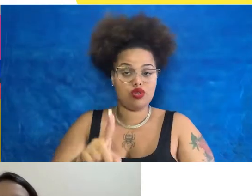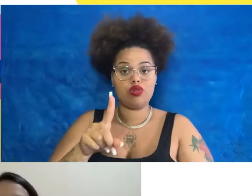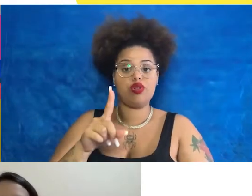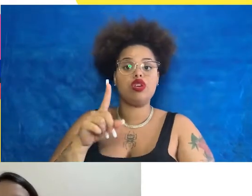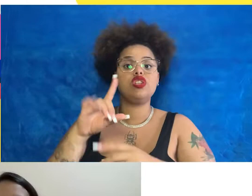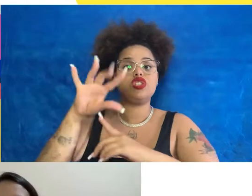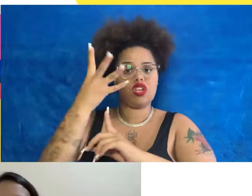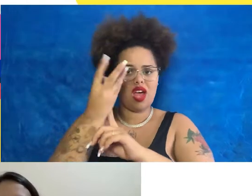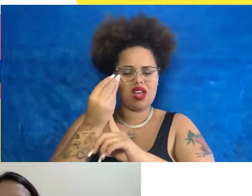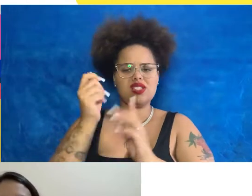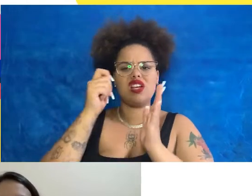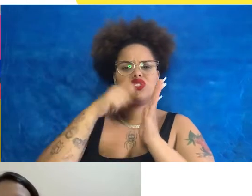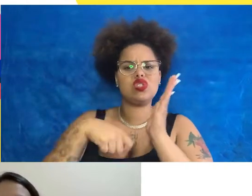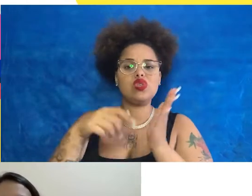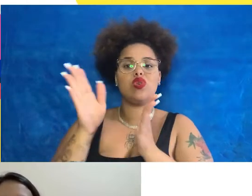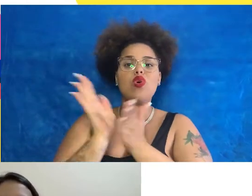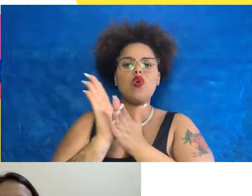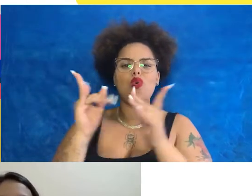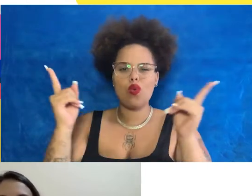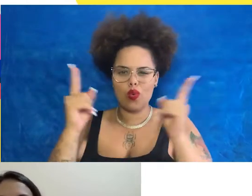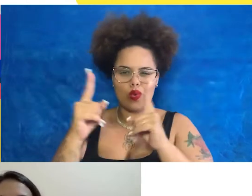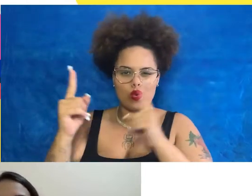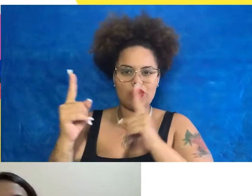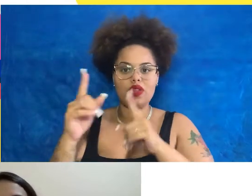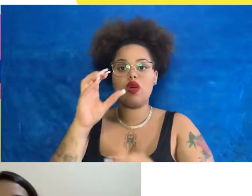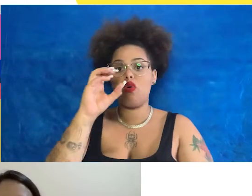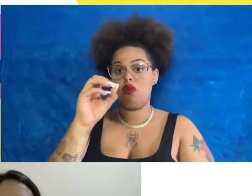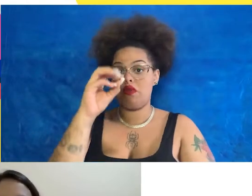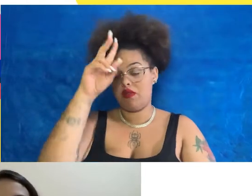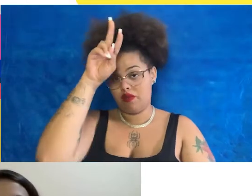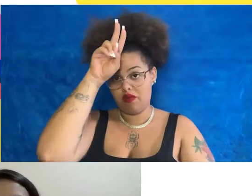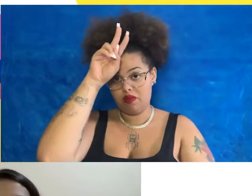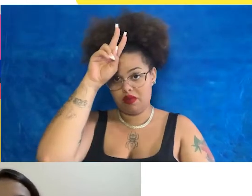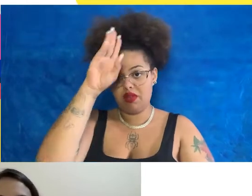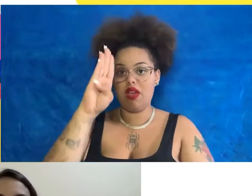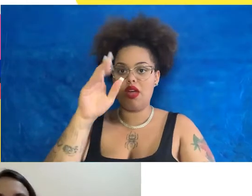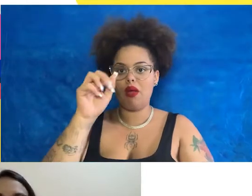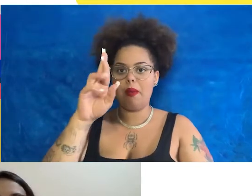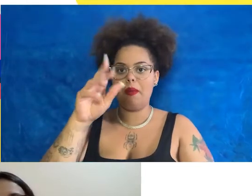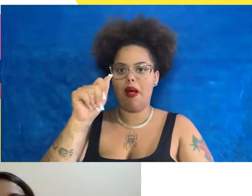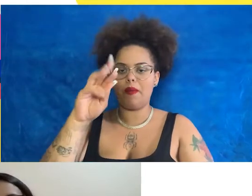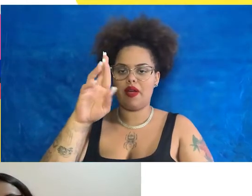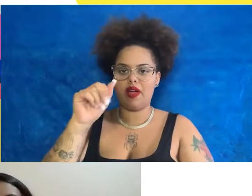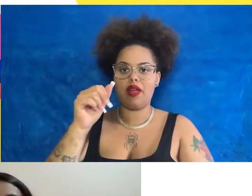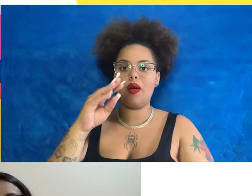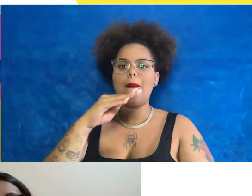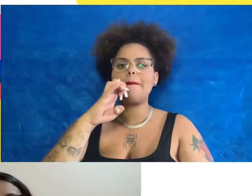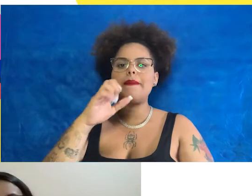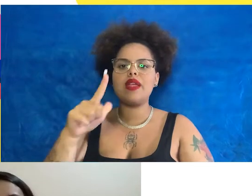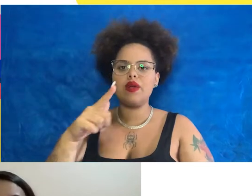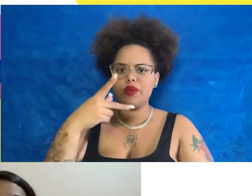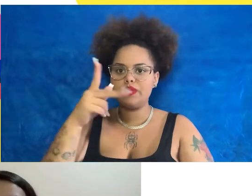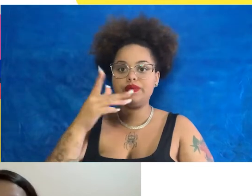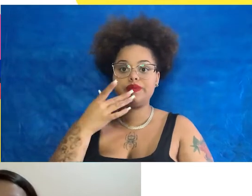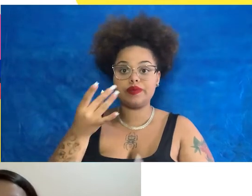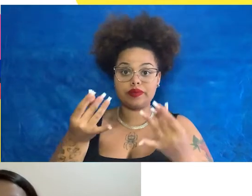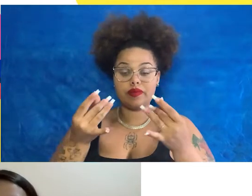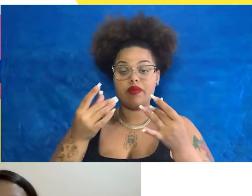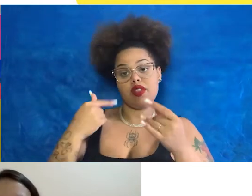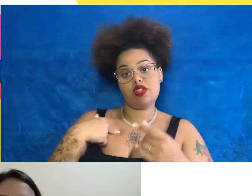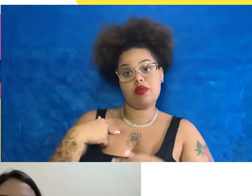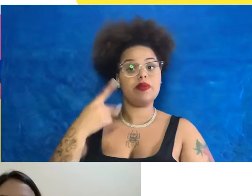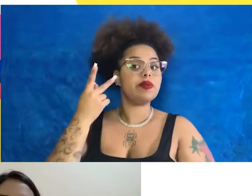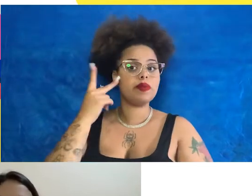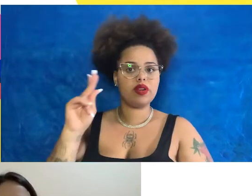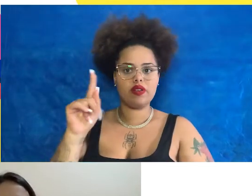a direção de arte dos curtas-metragens O Formigueiro, de Bárbara Pina, O Mel dos Teus Lábios e De Mim para